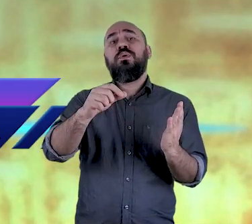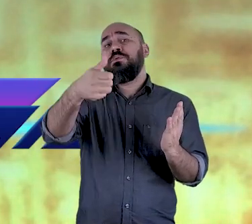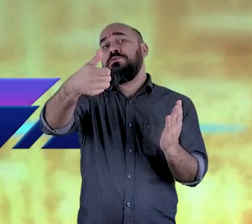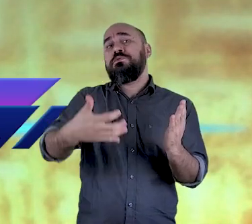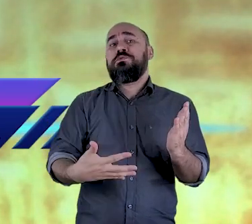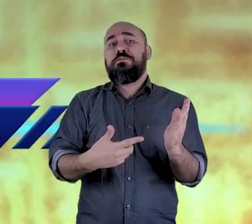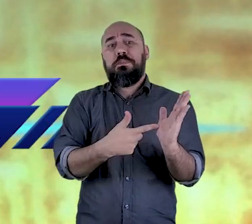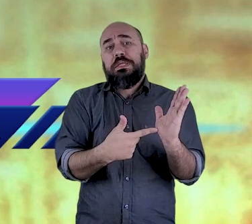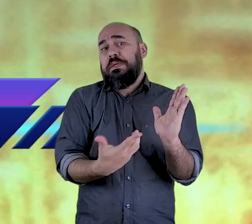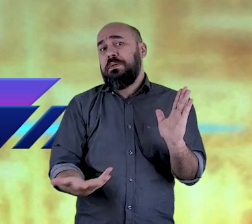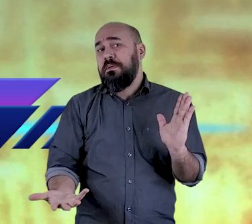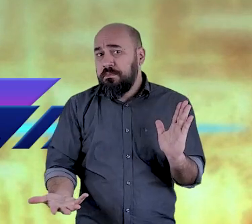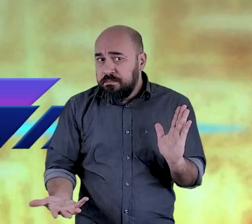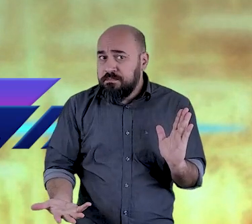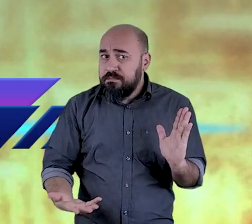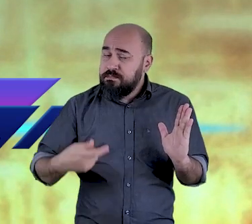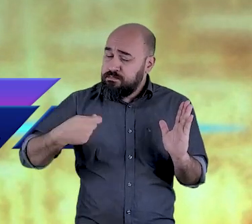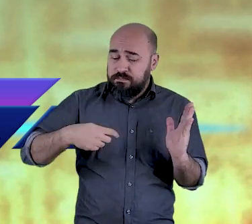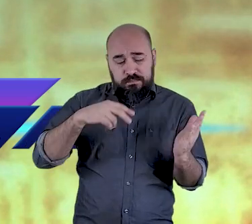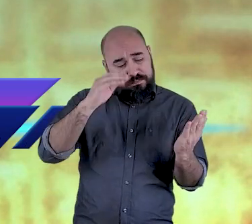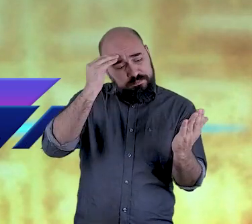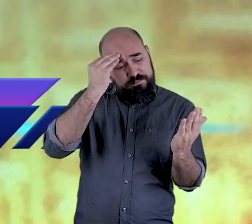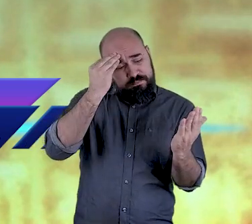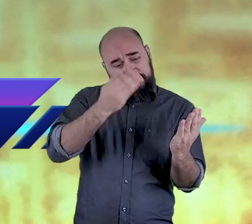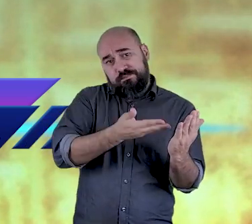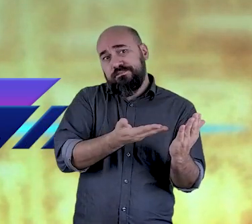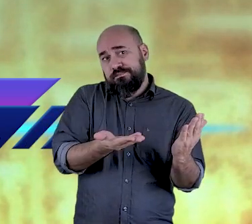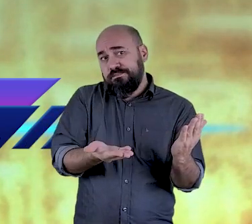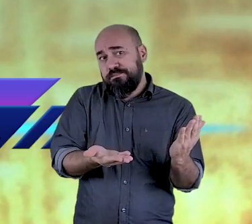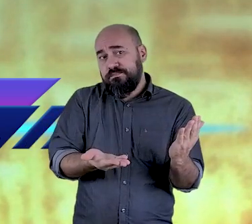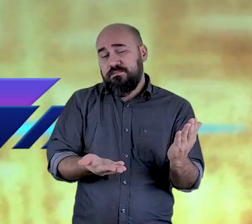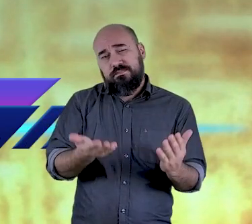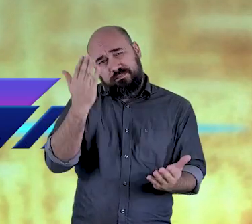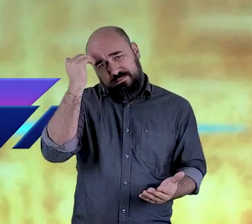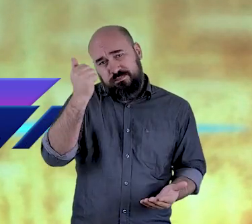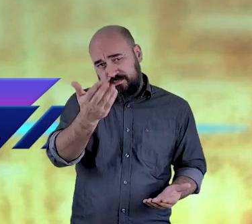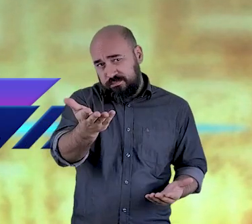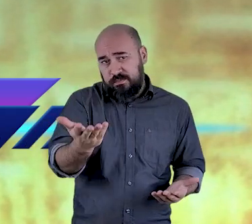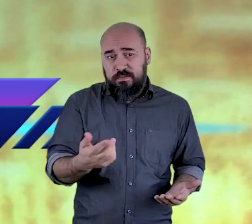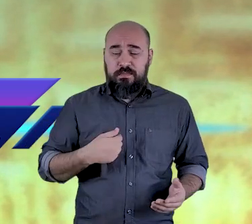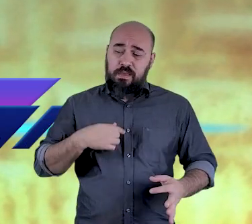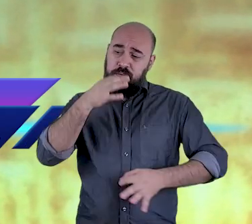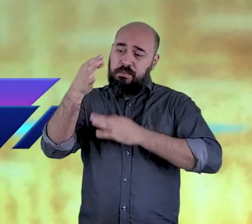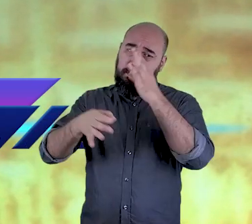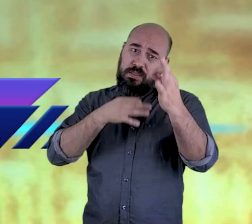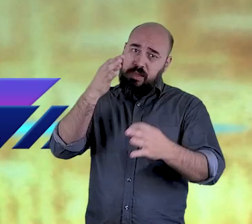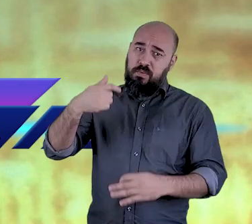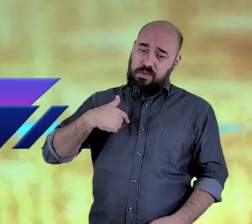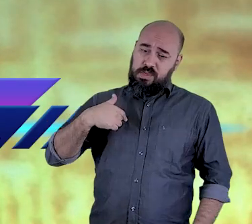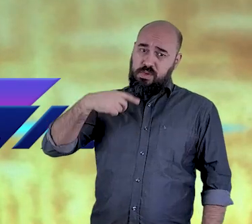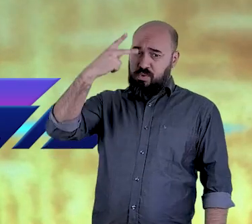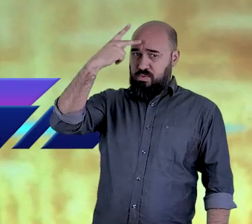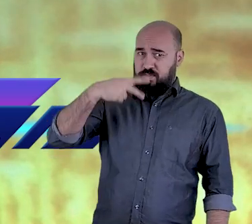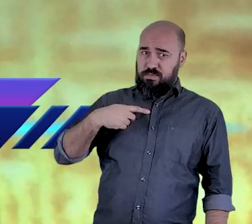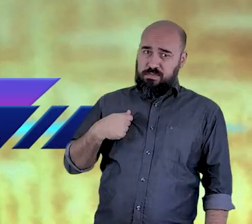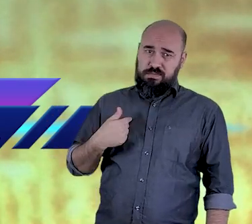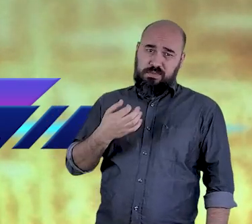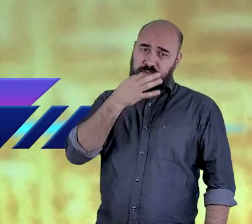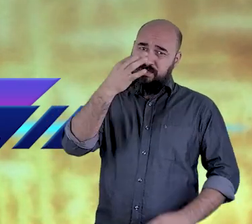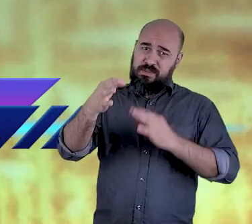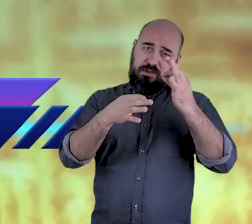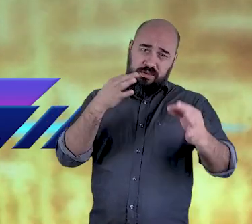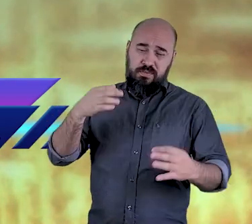a palavra de Deus está nos revelando porque você sabe que não importa muito a opinião do Rafael não